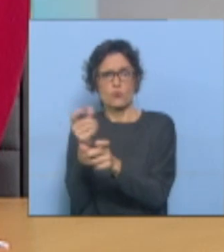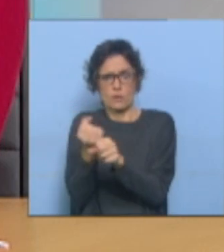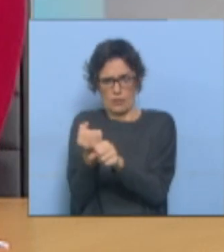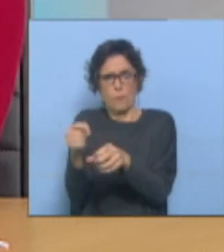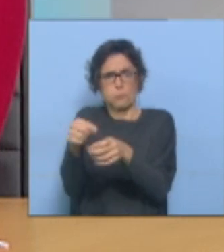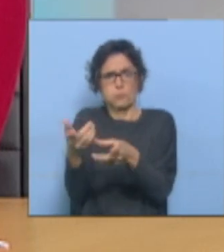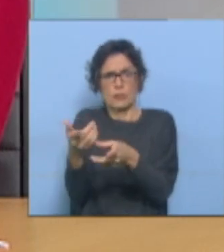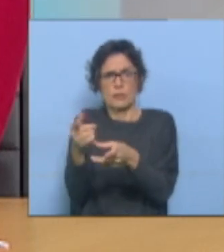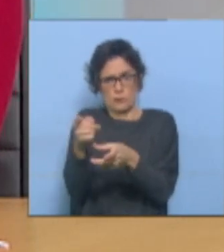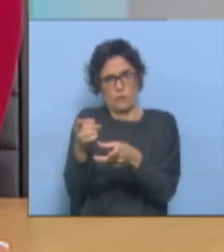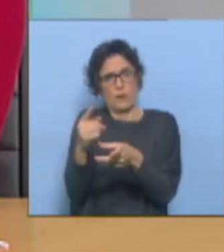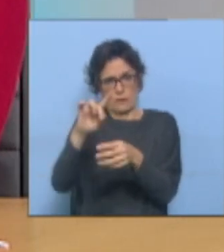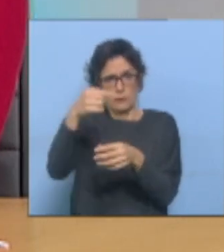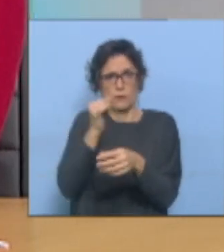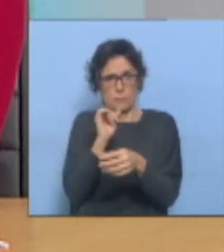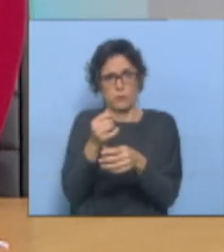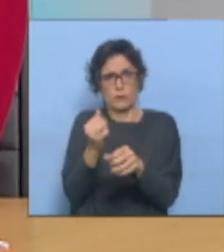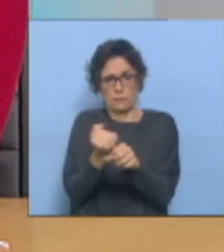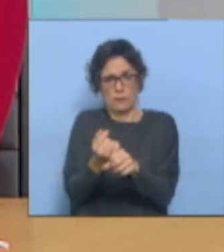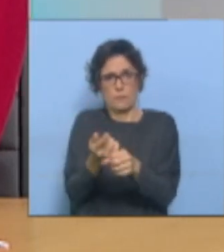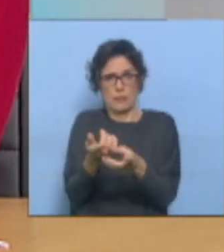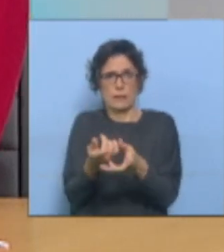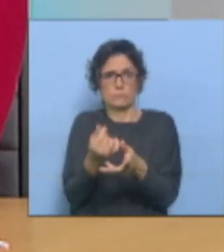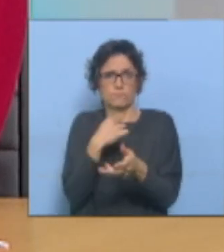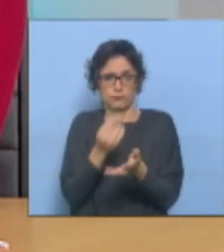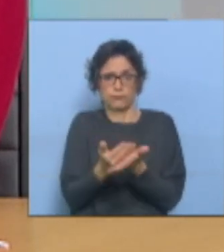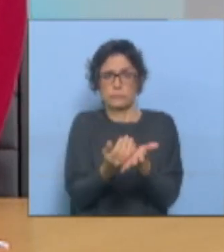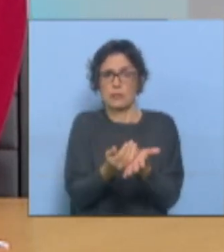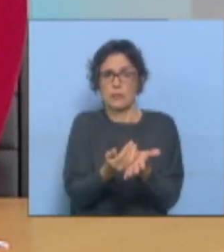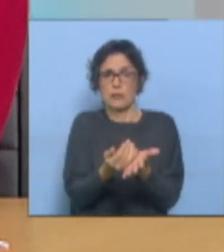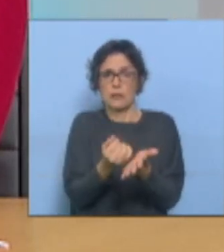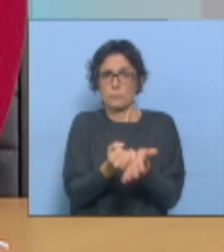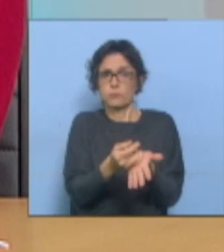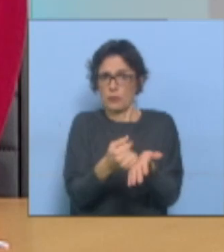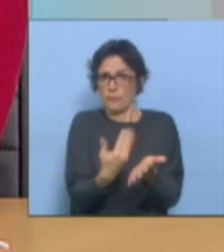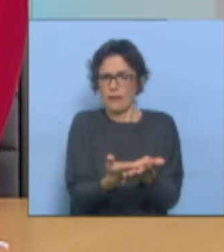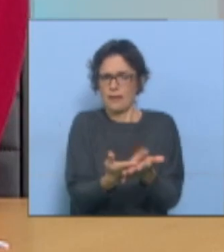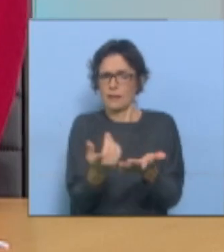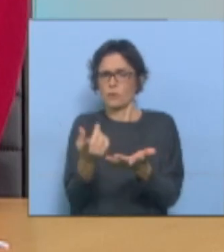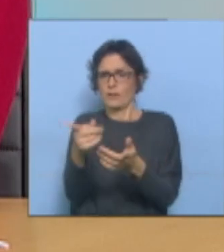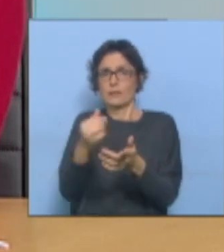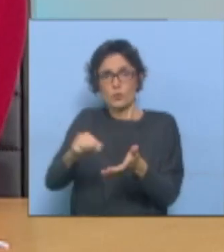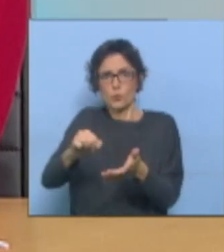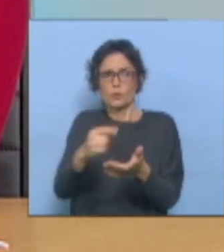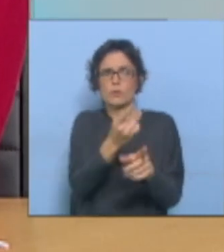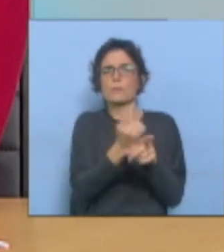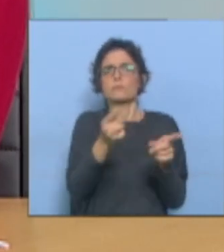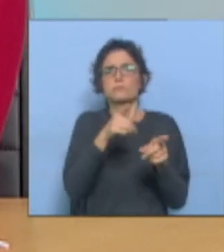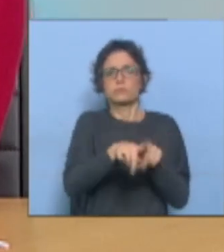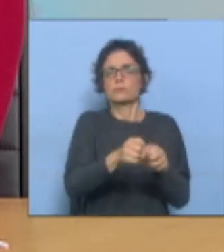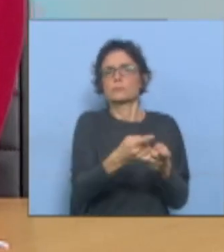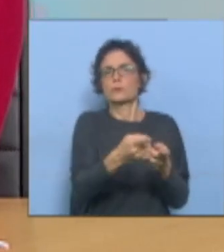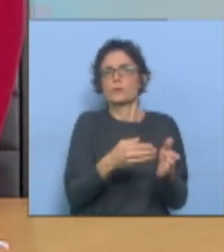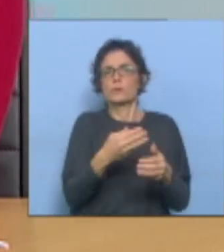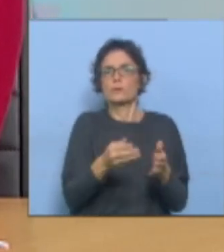profissionais de saúde, os deputados insistem, não ouvindo ou não tendo em conta estas posições. E depois também reforçam